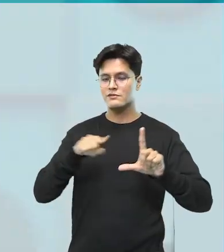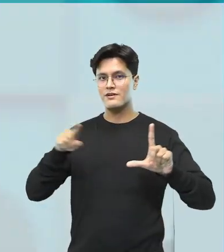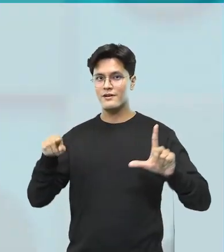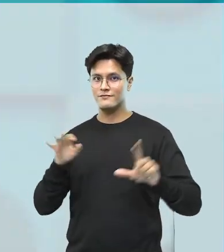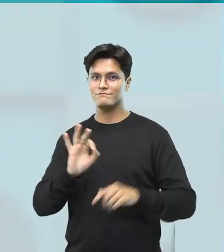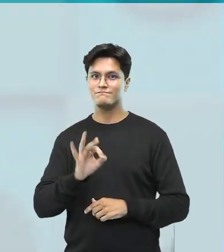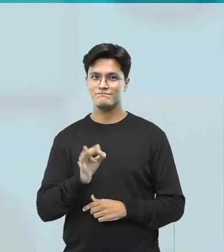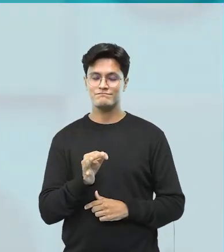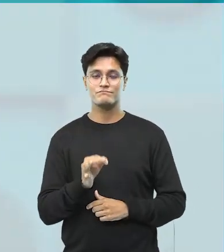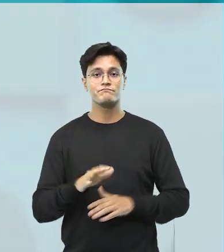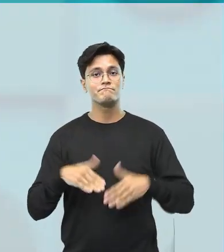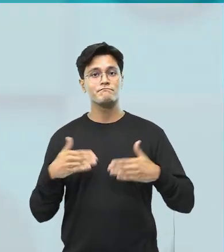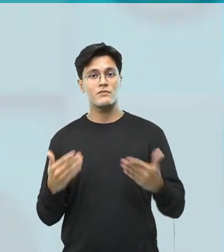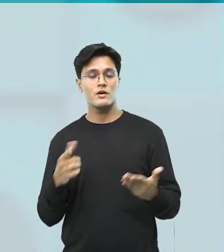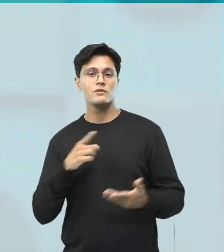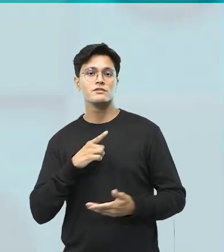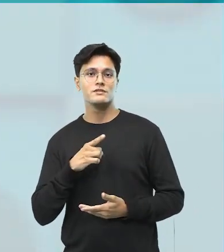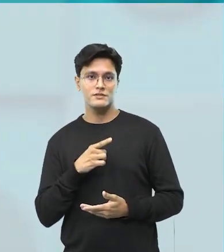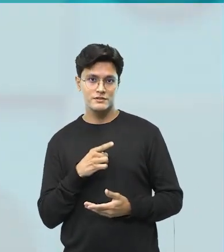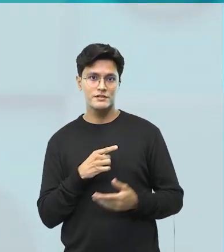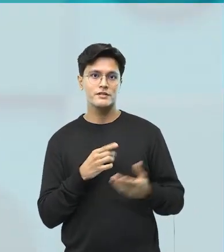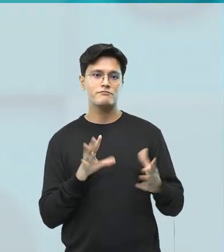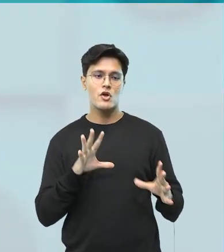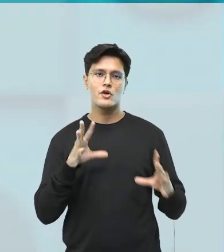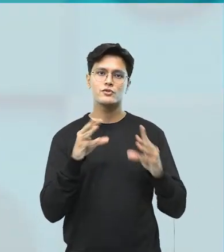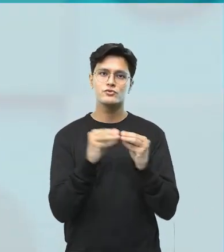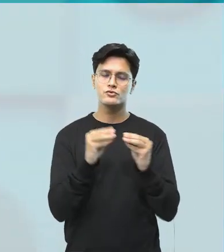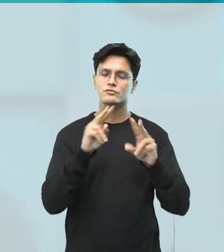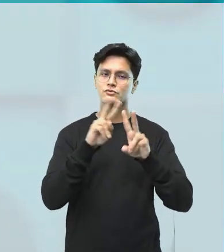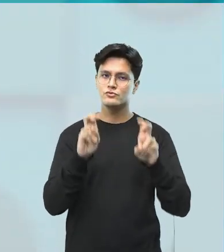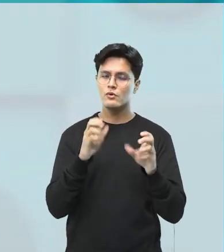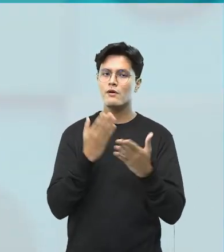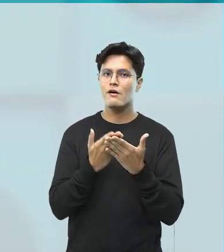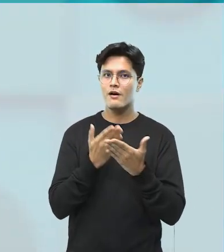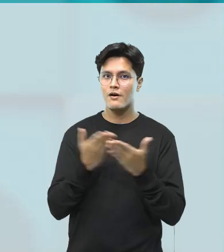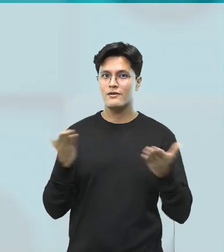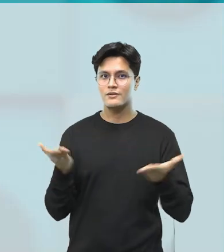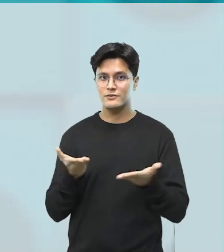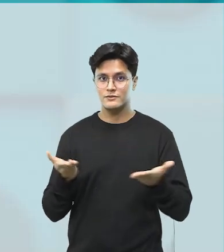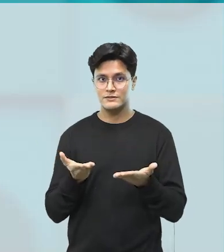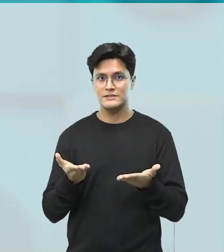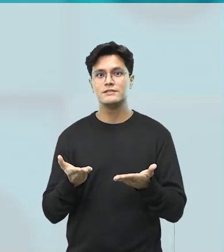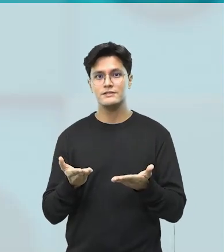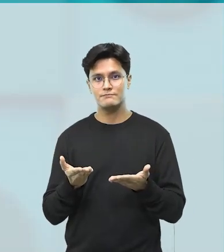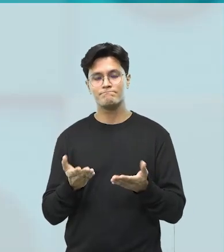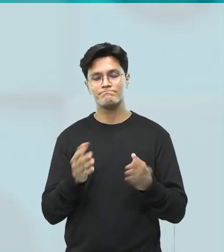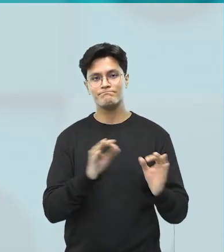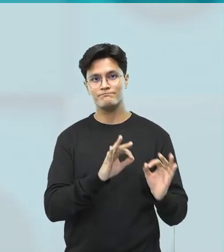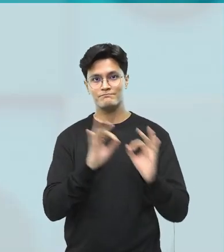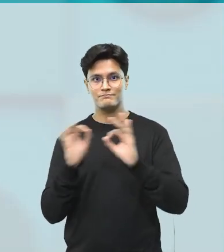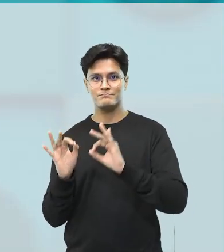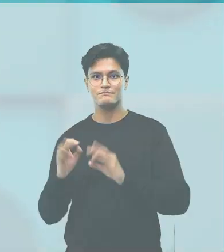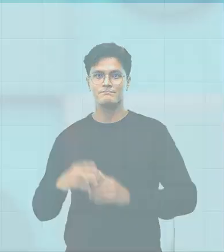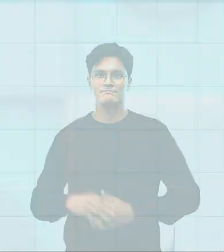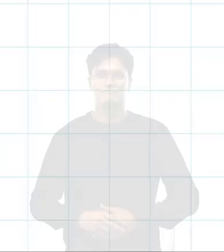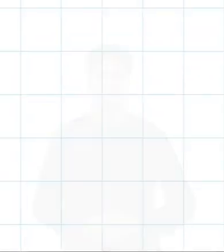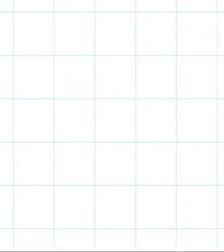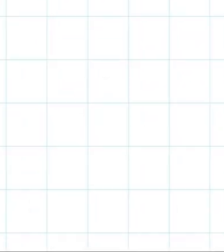né? Então aí temos um pequeno resumo do que nós vamos ter na nossa aula de hoje. Acompanhe comigo.